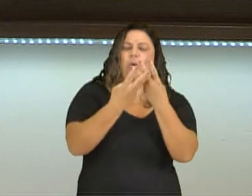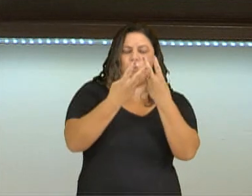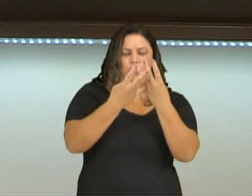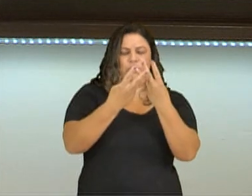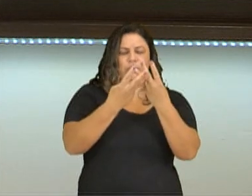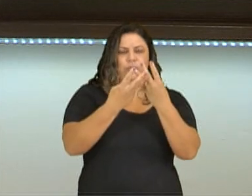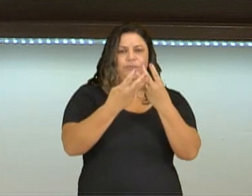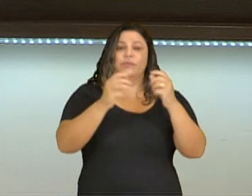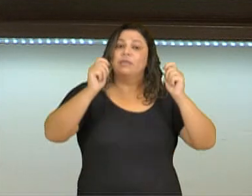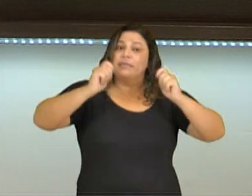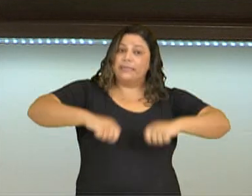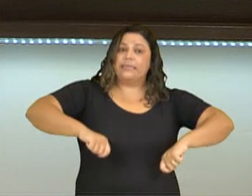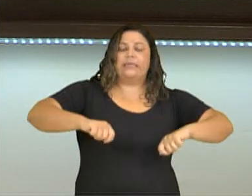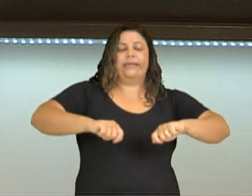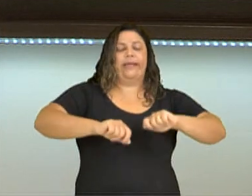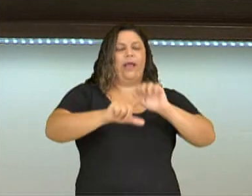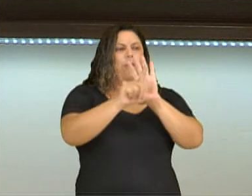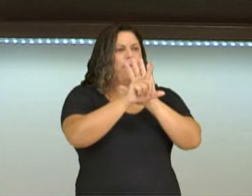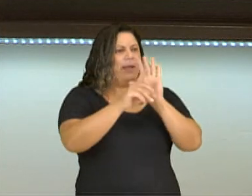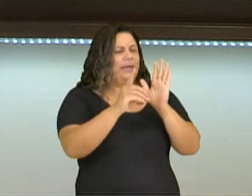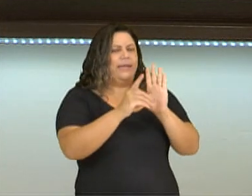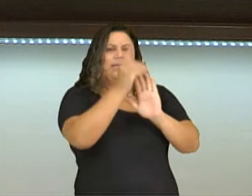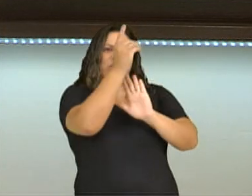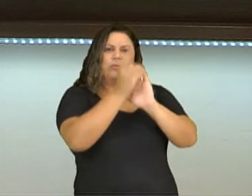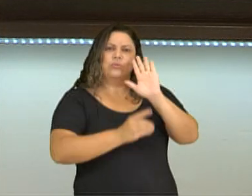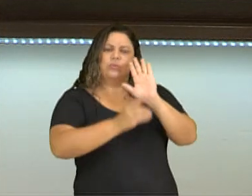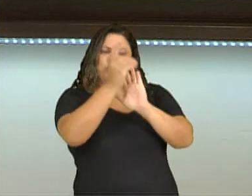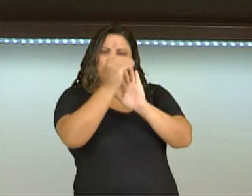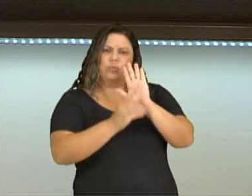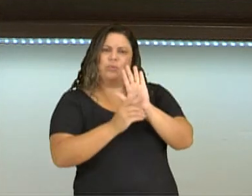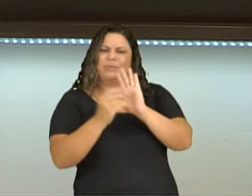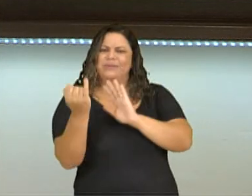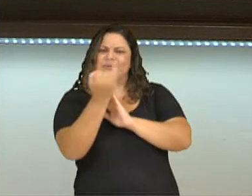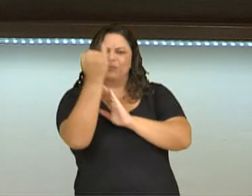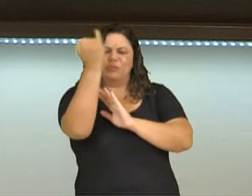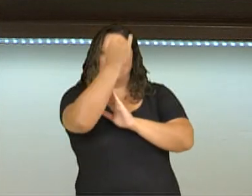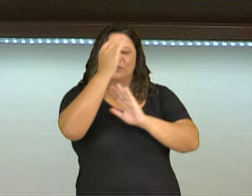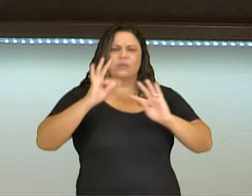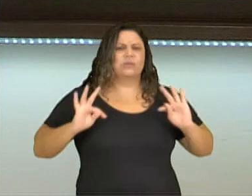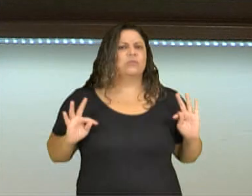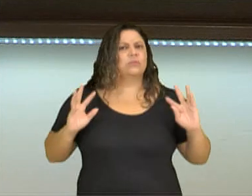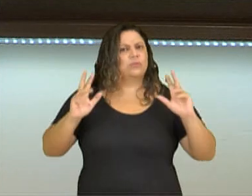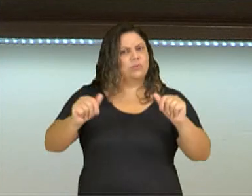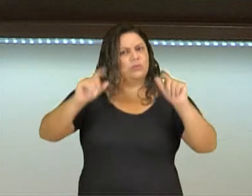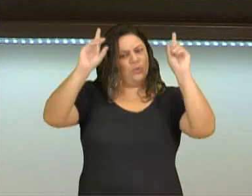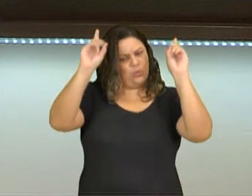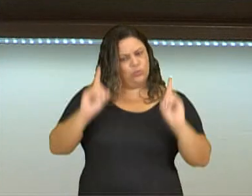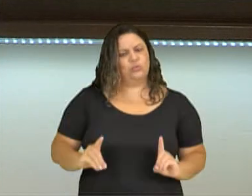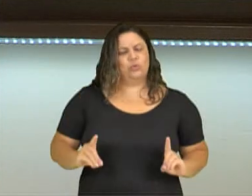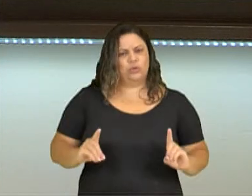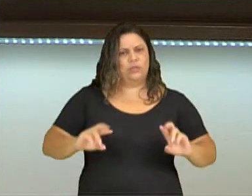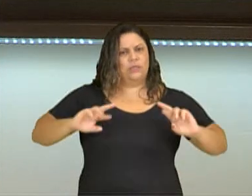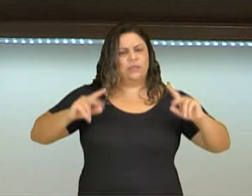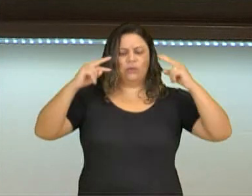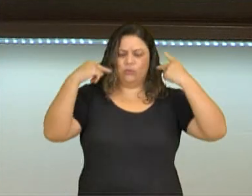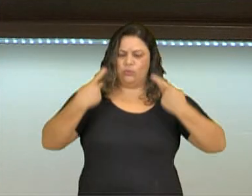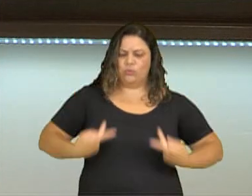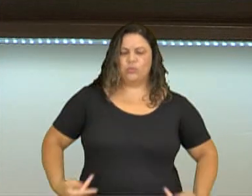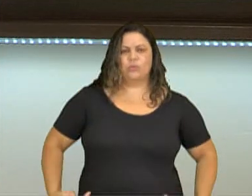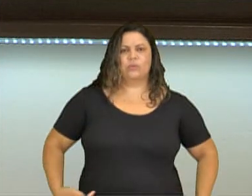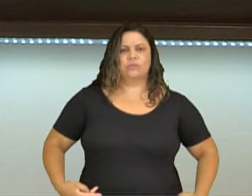importante, como nós vimos, e que trata do direito de todos os seres humanos de uma